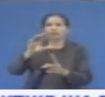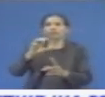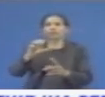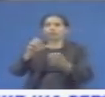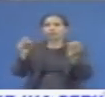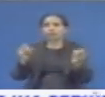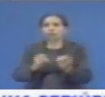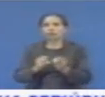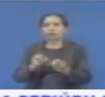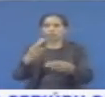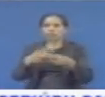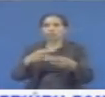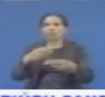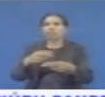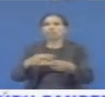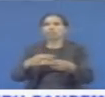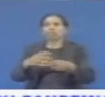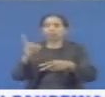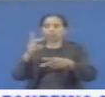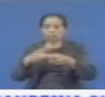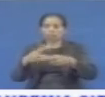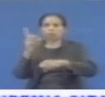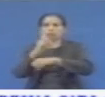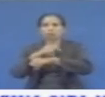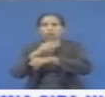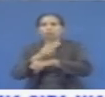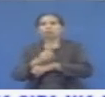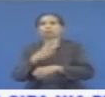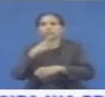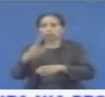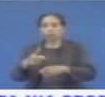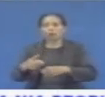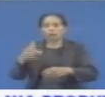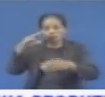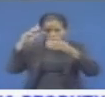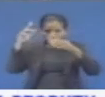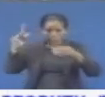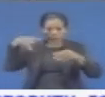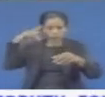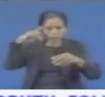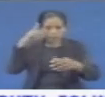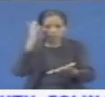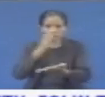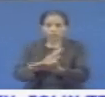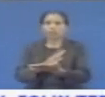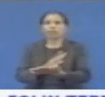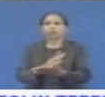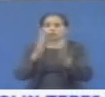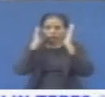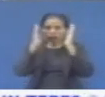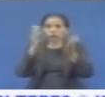honaran sakunar ne izizi ba lider politiku sira atu hapara ona politiku hatung malu ho di konsentra ba resolve